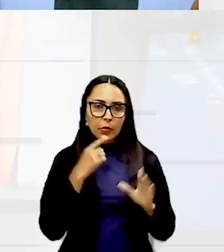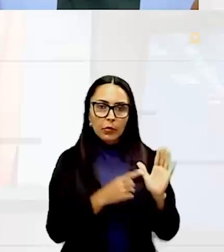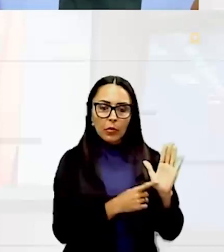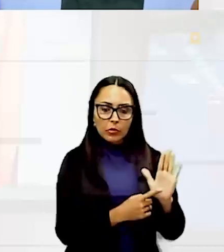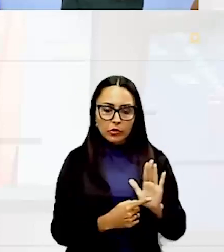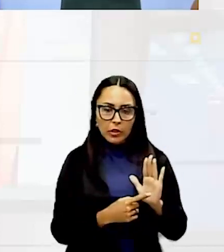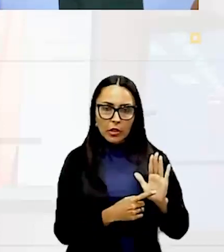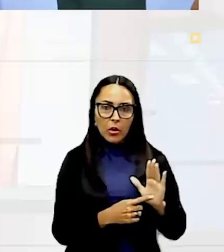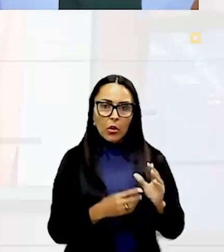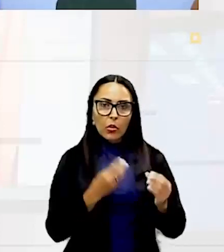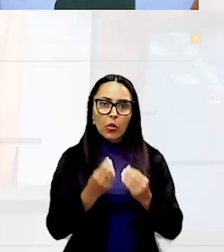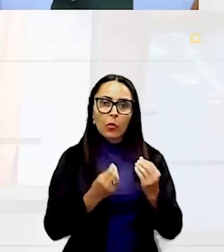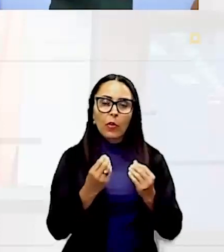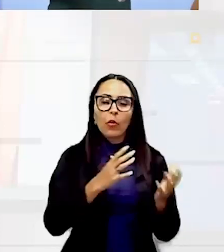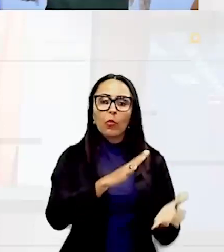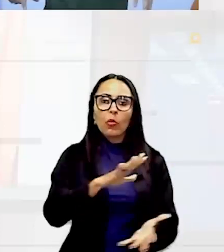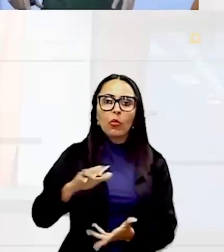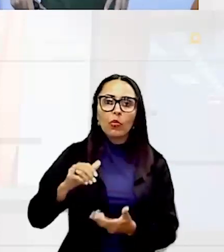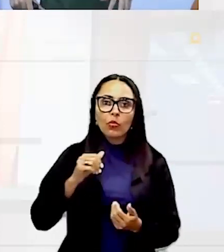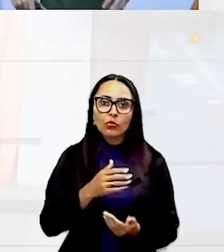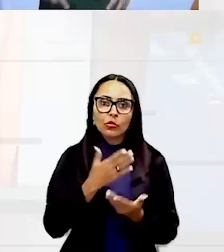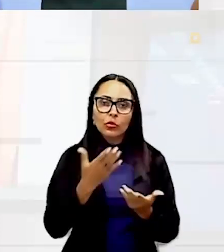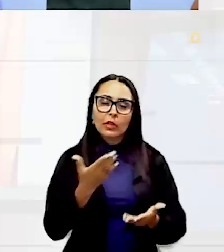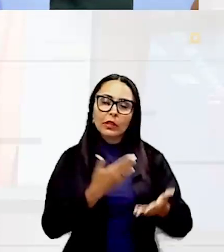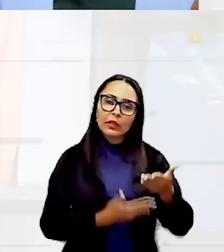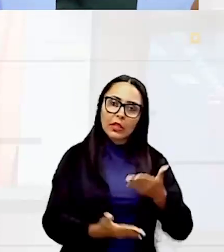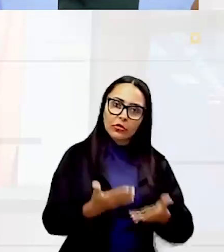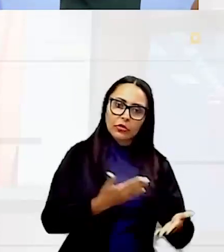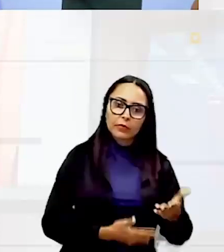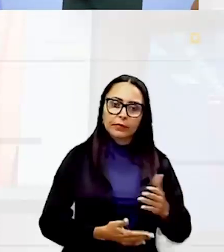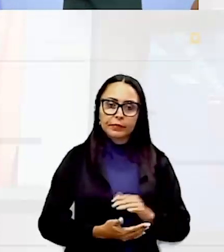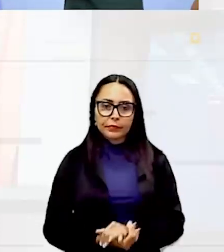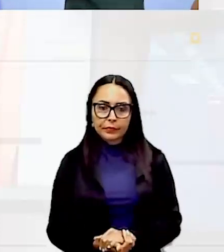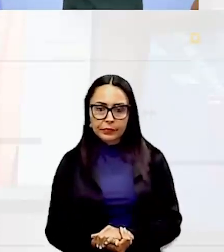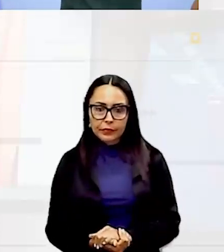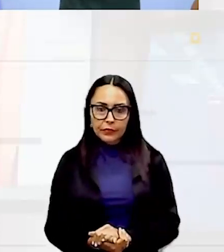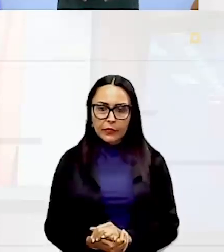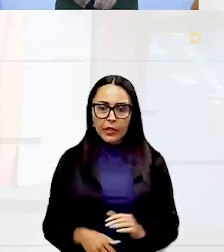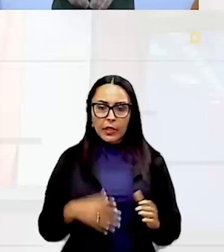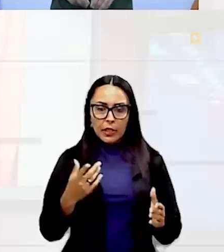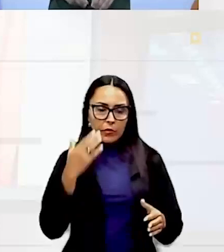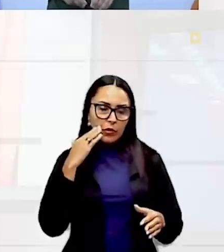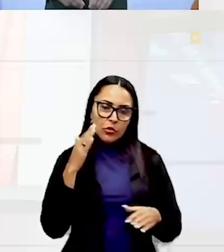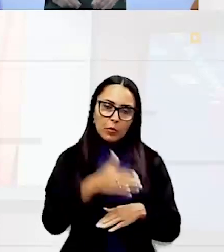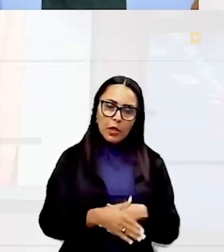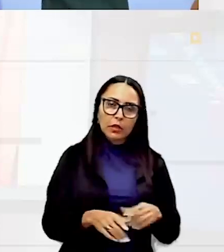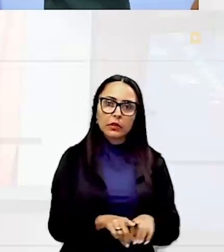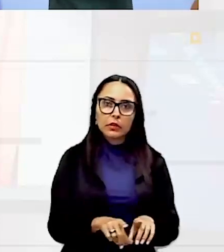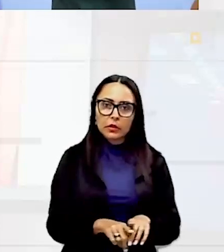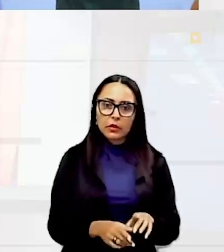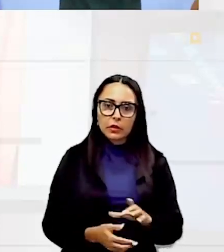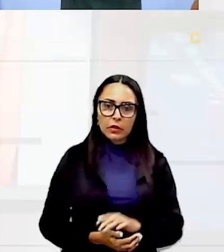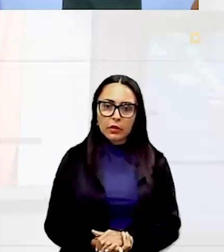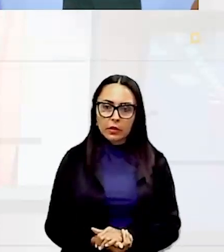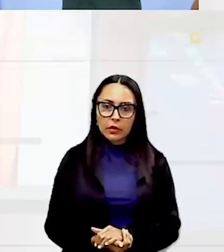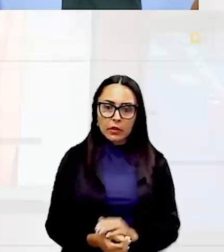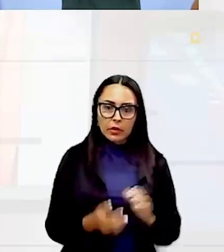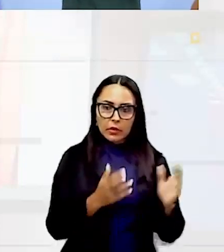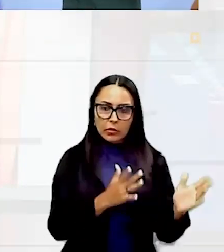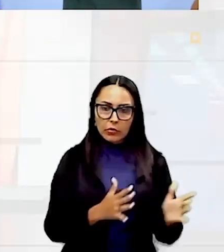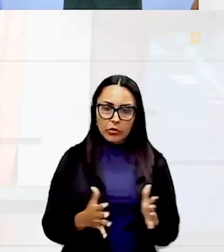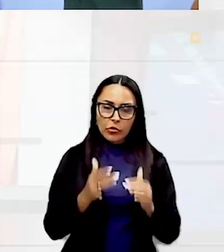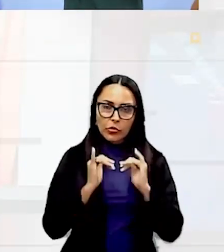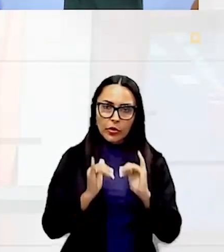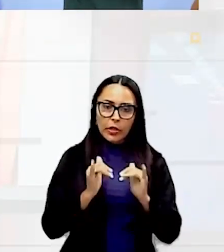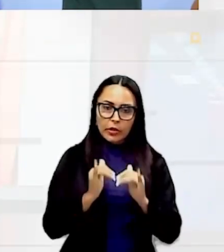mostrar como é o mundo que o personagem está interagindo. Porque o personagem, querendo ou não, ele faz parte de um mundo. Ele faz parte de uma história, de uma